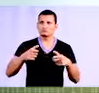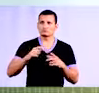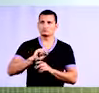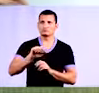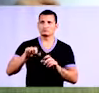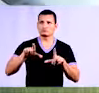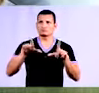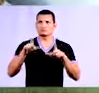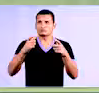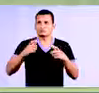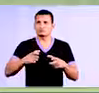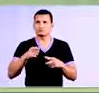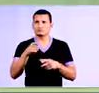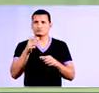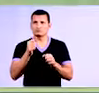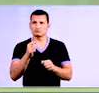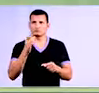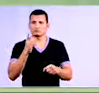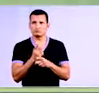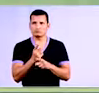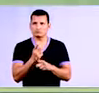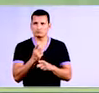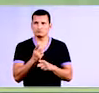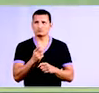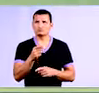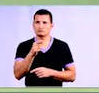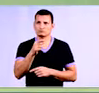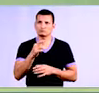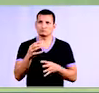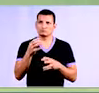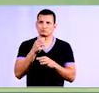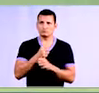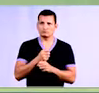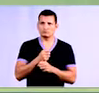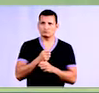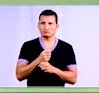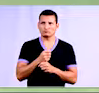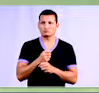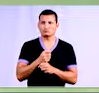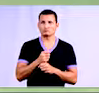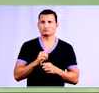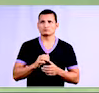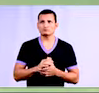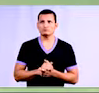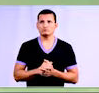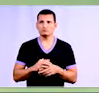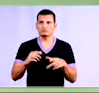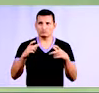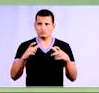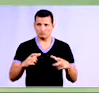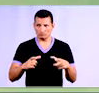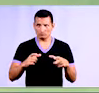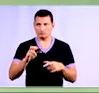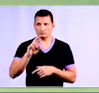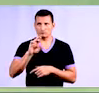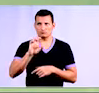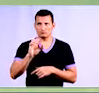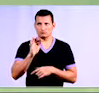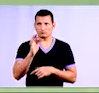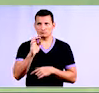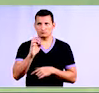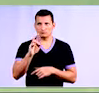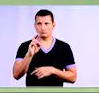carregado? Onde ele pode localizar esse processo. Assim, o endereço de referência para